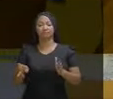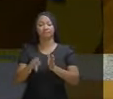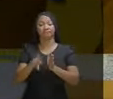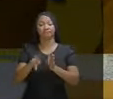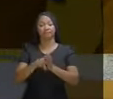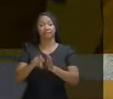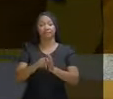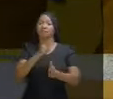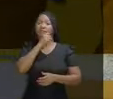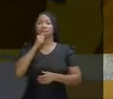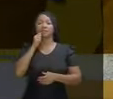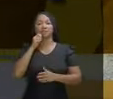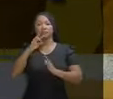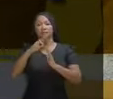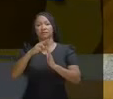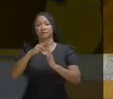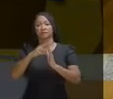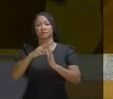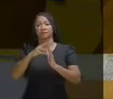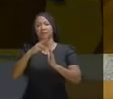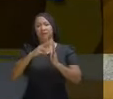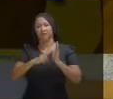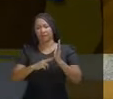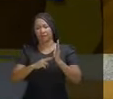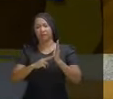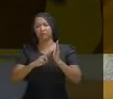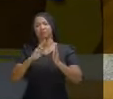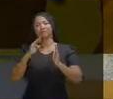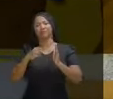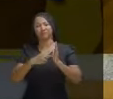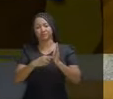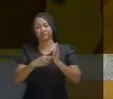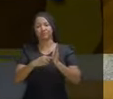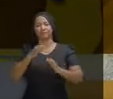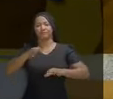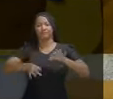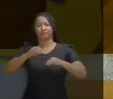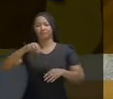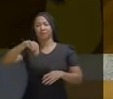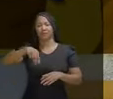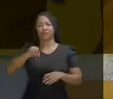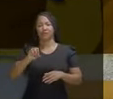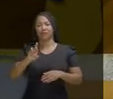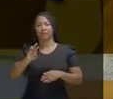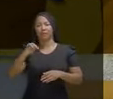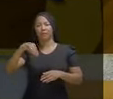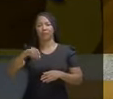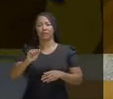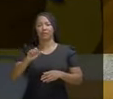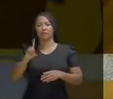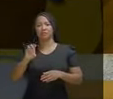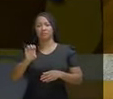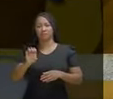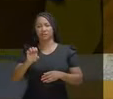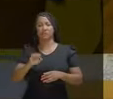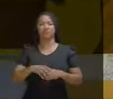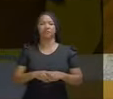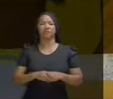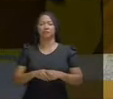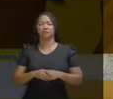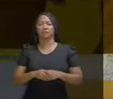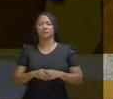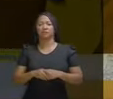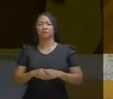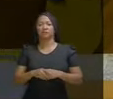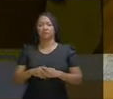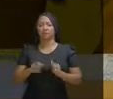Origem Macapá, relator juiz Normand de Souza. O embargante é Movimento Democrático Brasileiro e